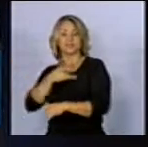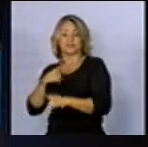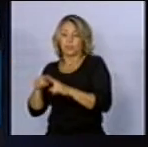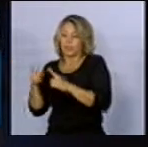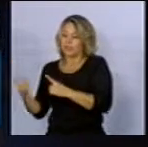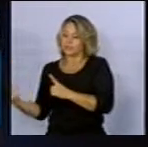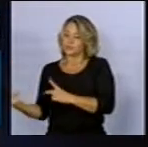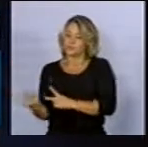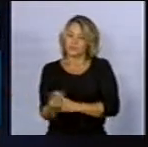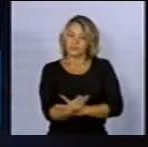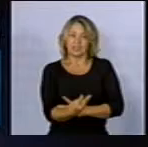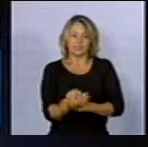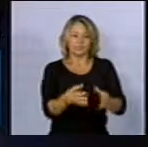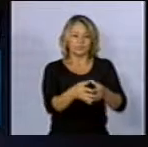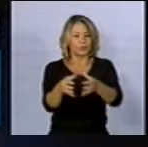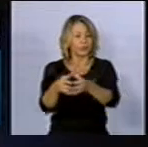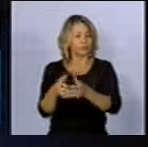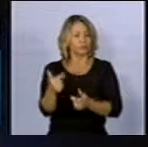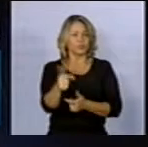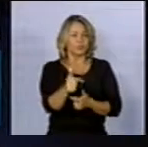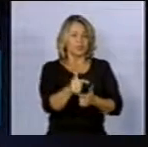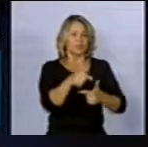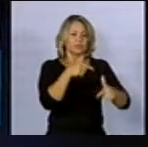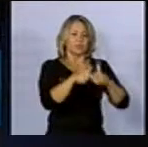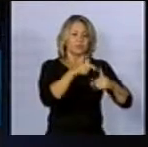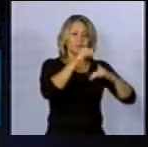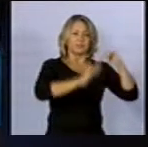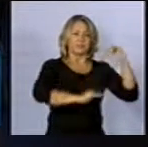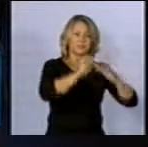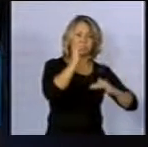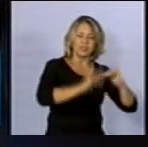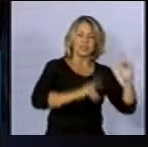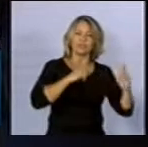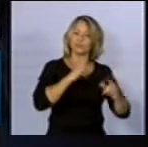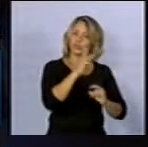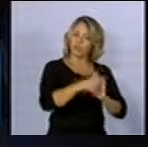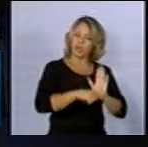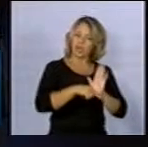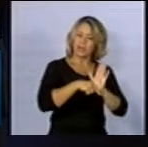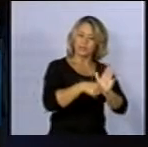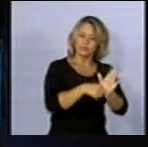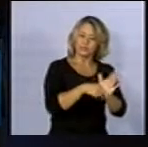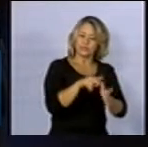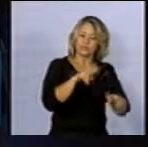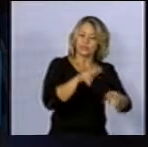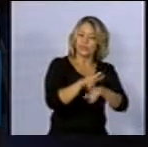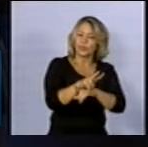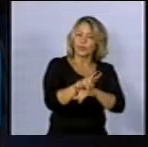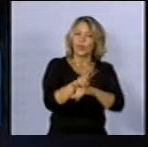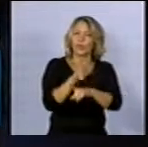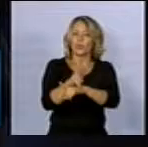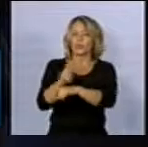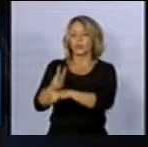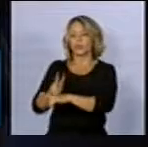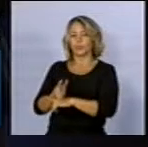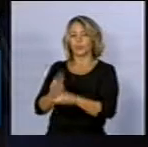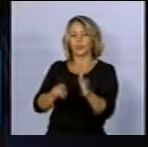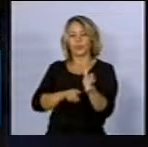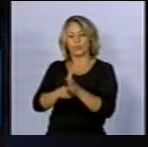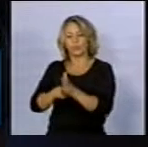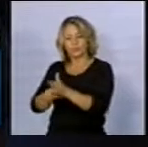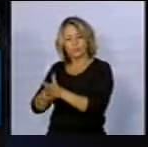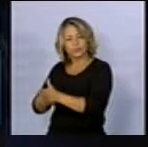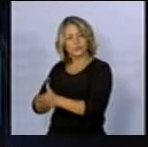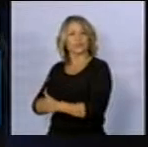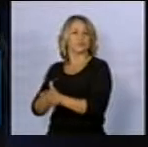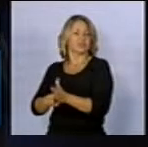derroga o exercício profissional esses tê a atribuição do controle destas e a